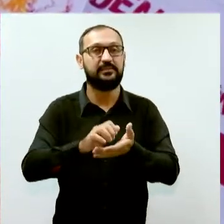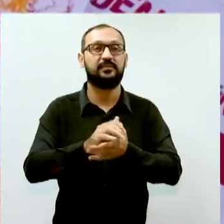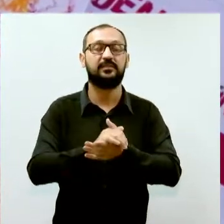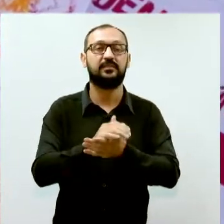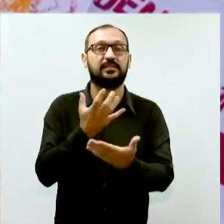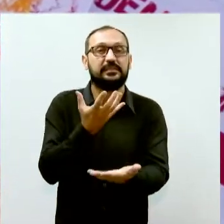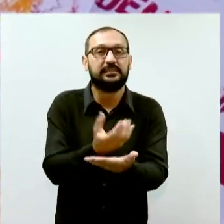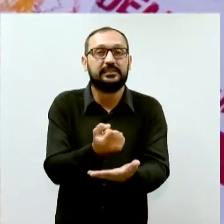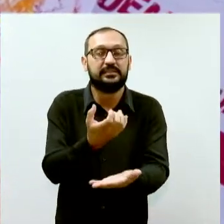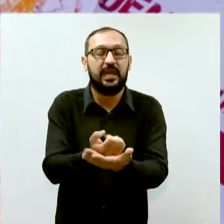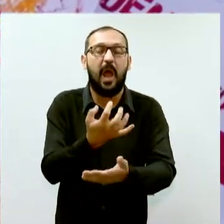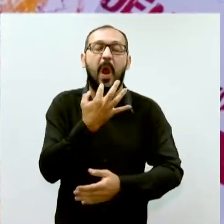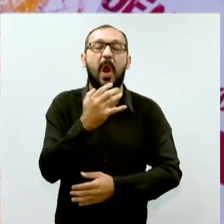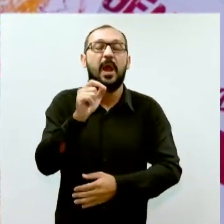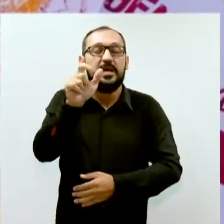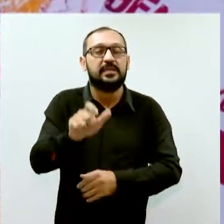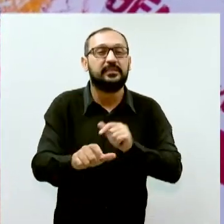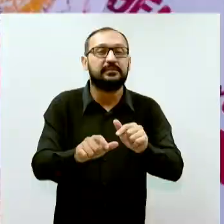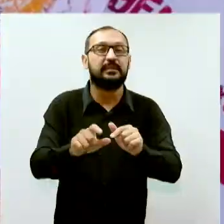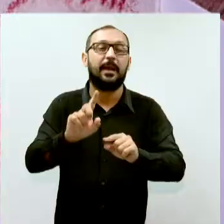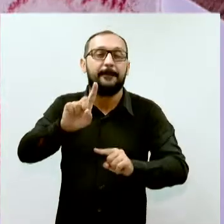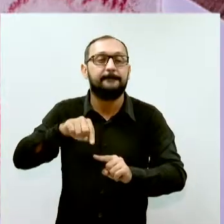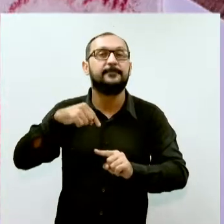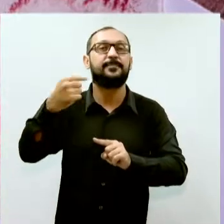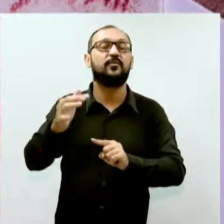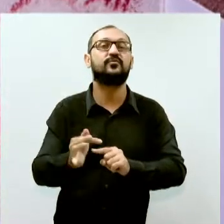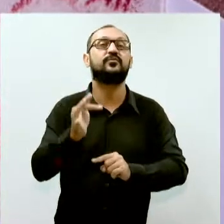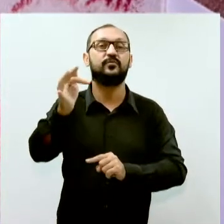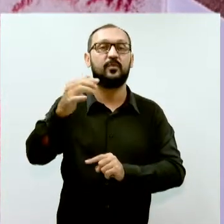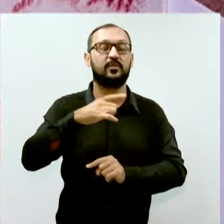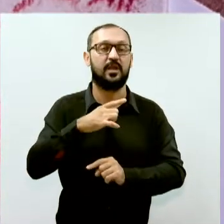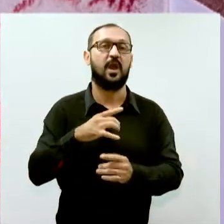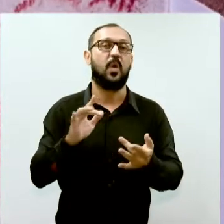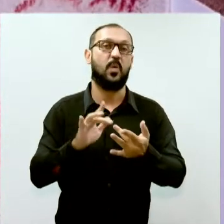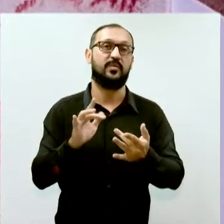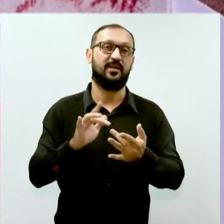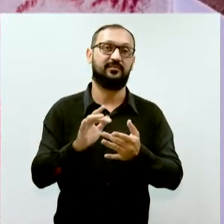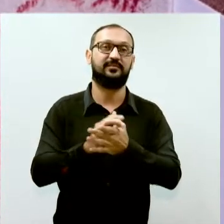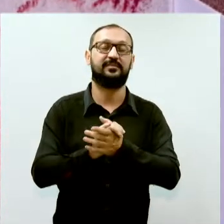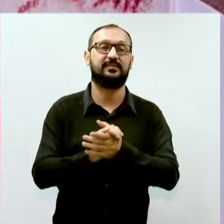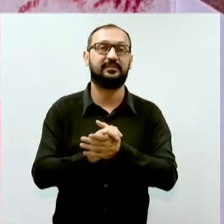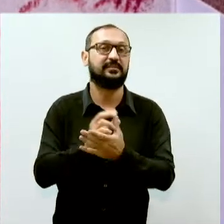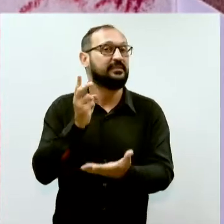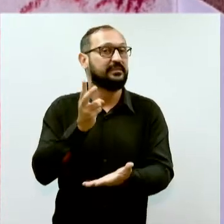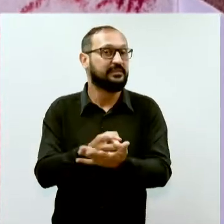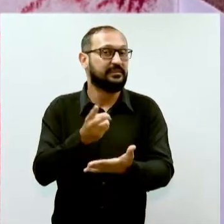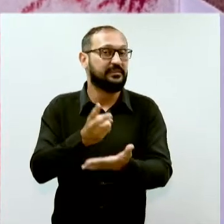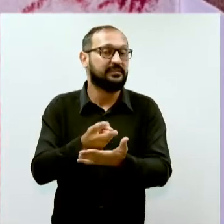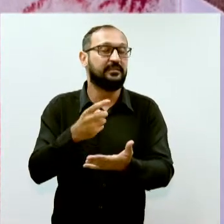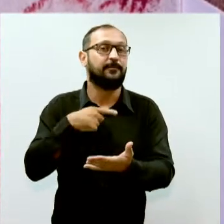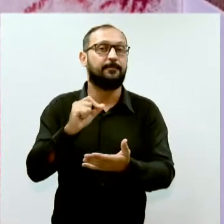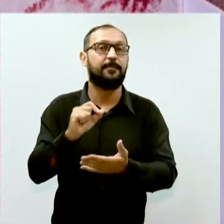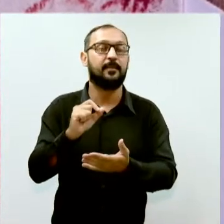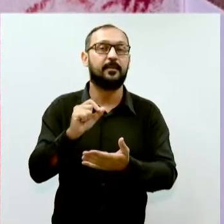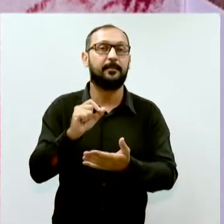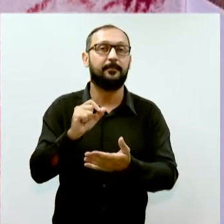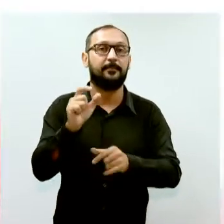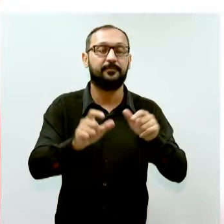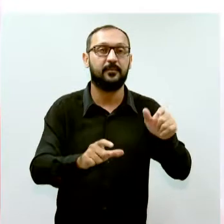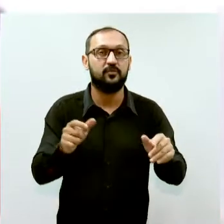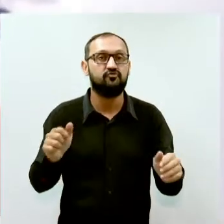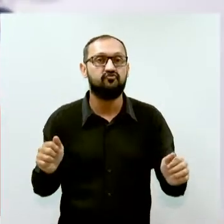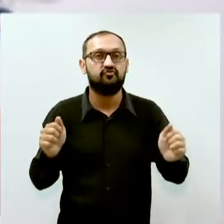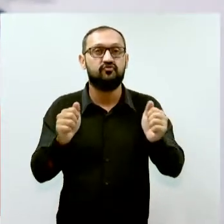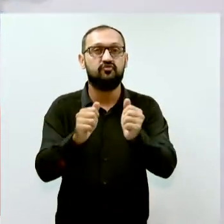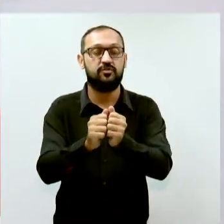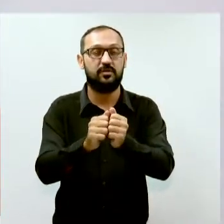ele guarda esse conhecimento para que as próximas gerações tenham acesso. porque toda vez que parte um ancião, parte